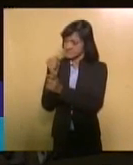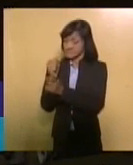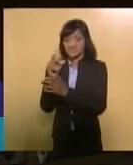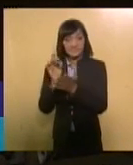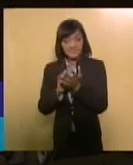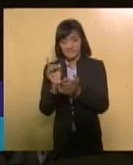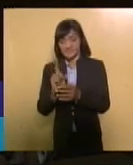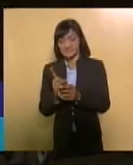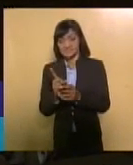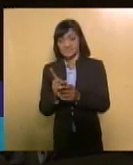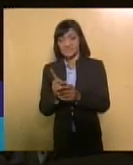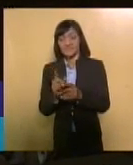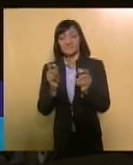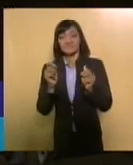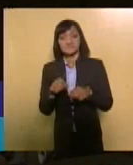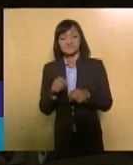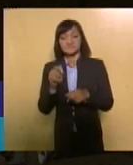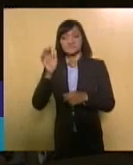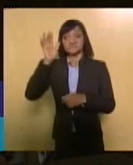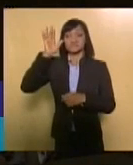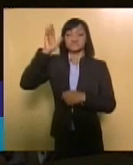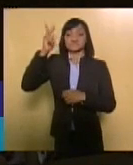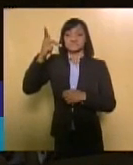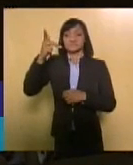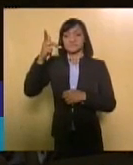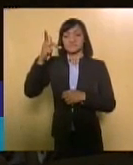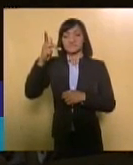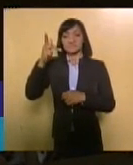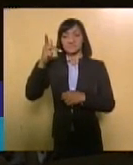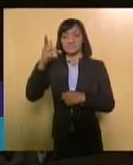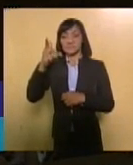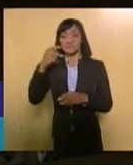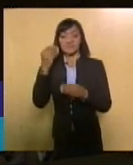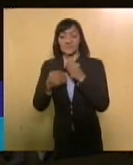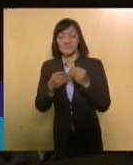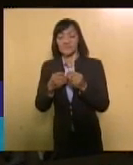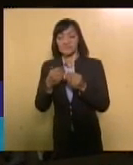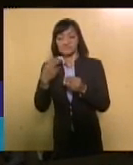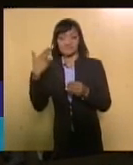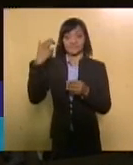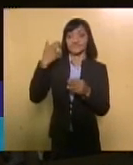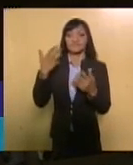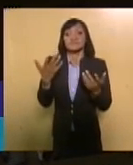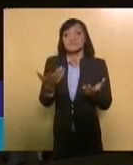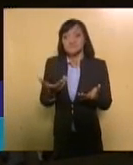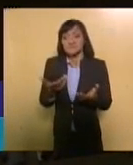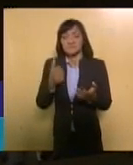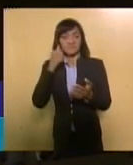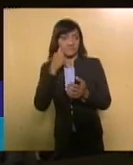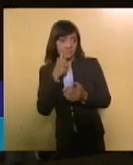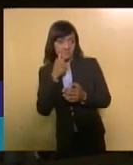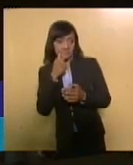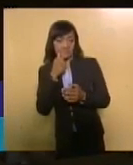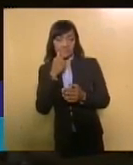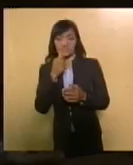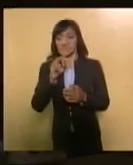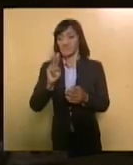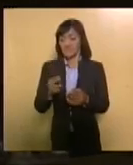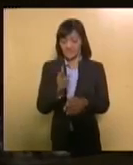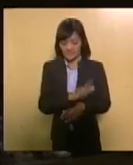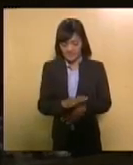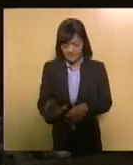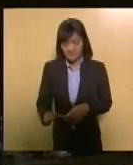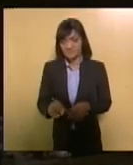verdade aumentem muito as chances de alguém sofrer uma vitimização fatal naquela família seja mulher por feminicídio sejam